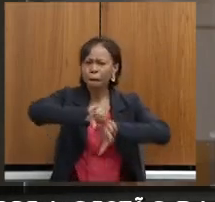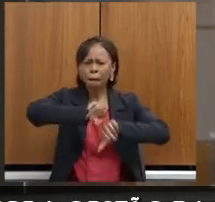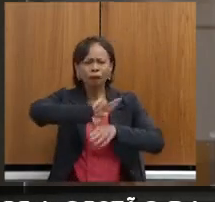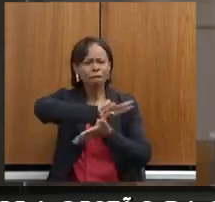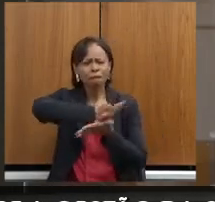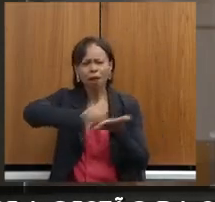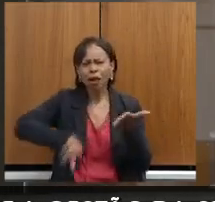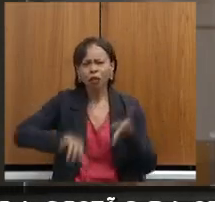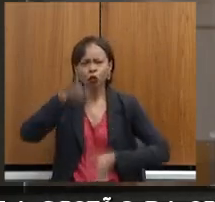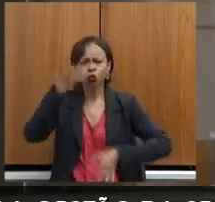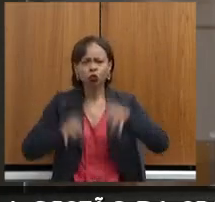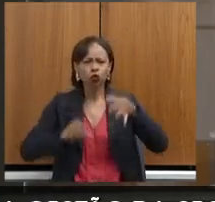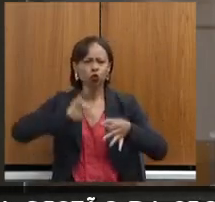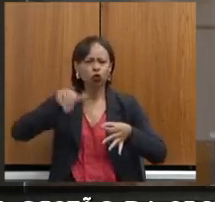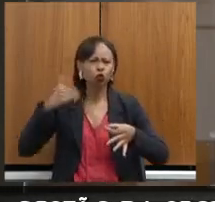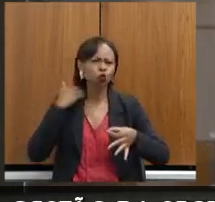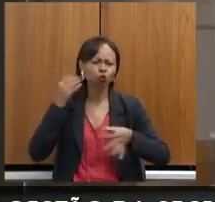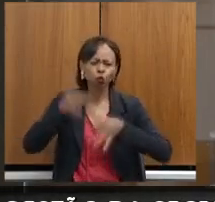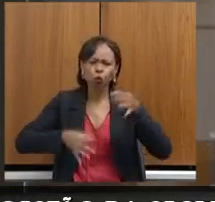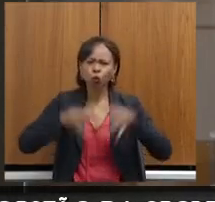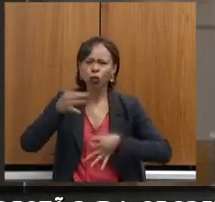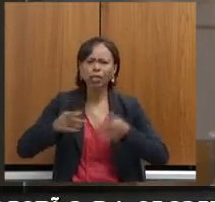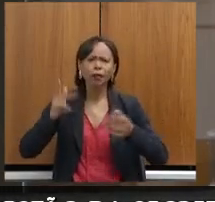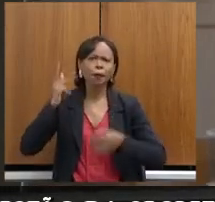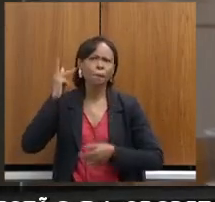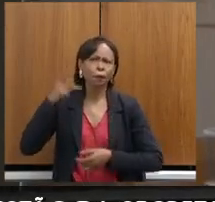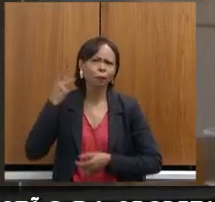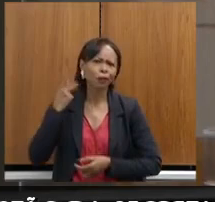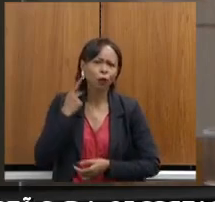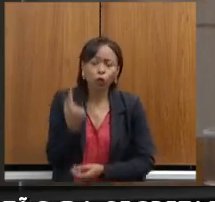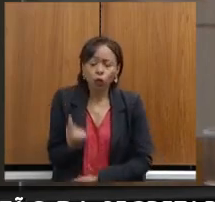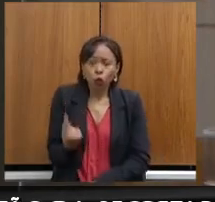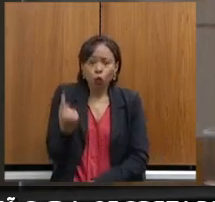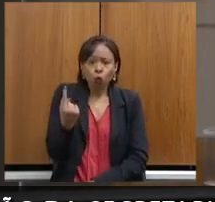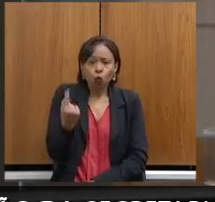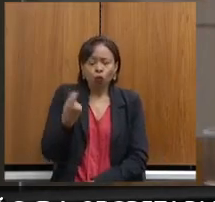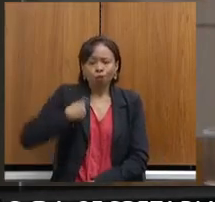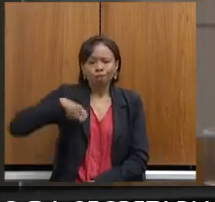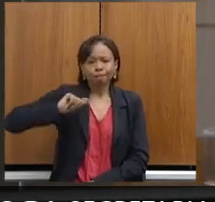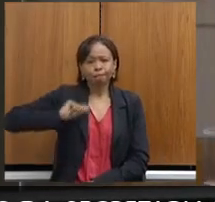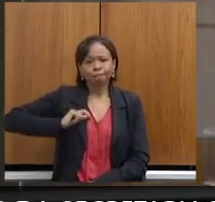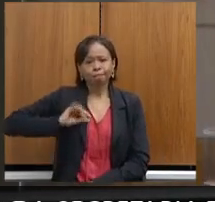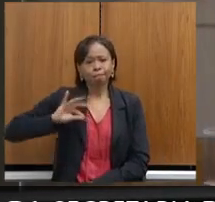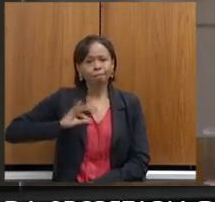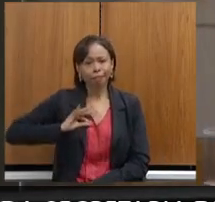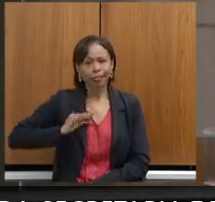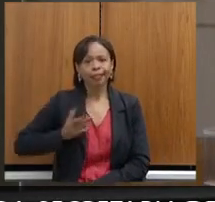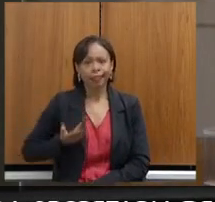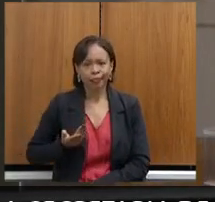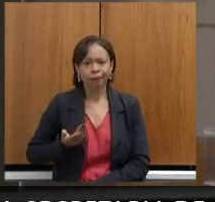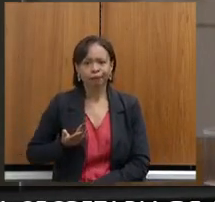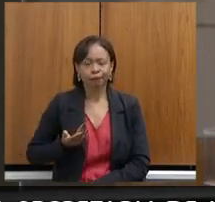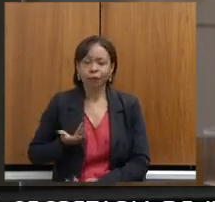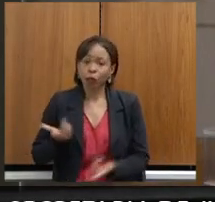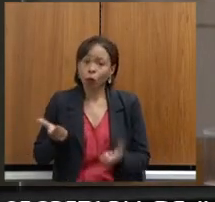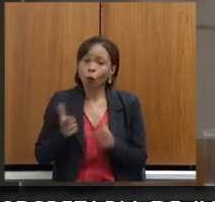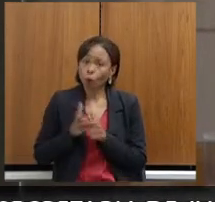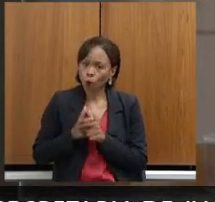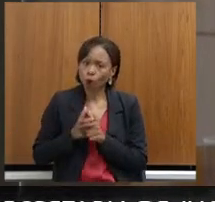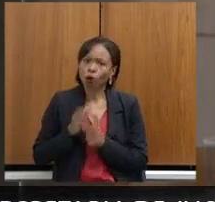promotores de justiça e apenas um delegado de polícia um número muito insuficiente de policiais então